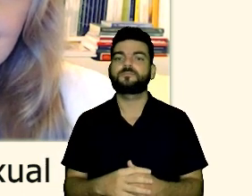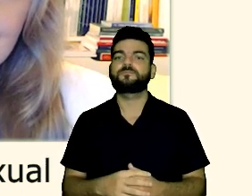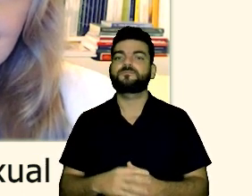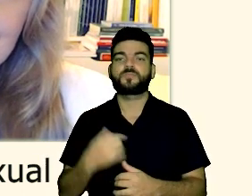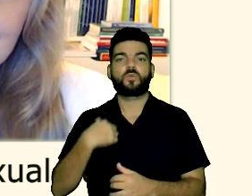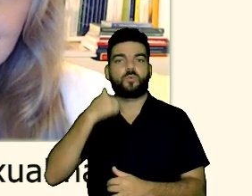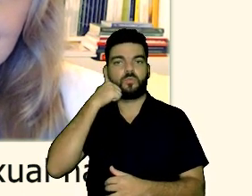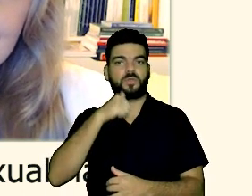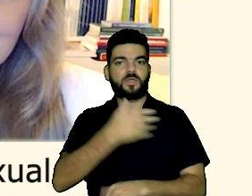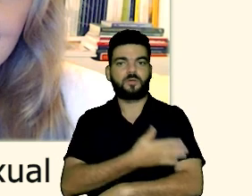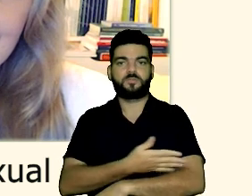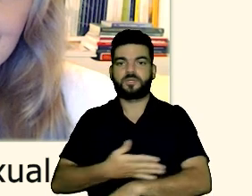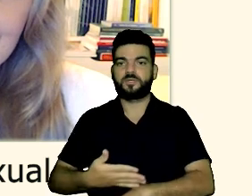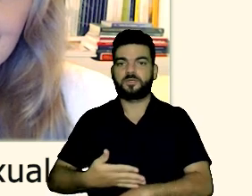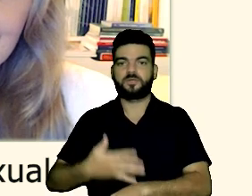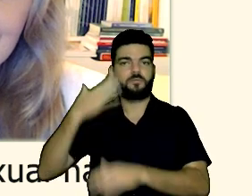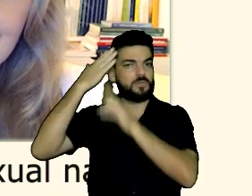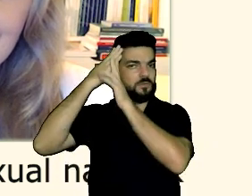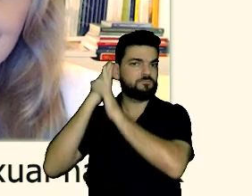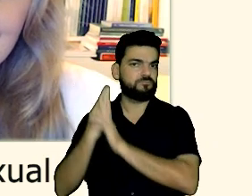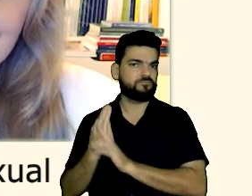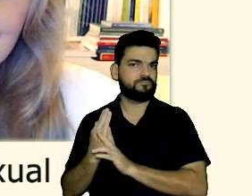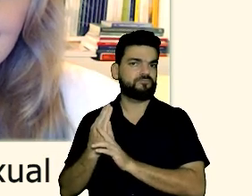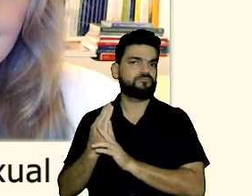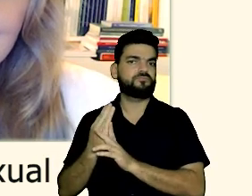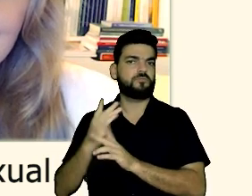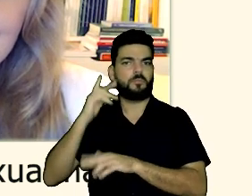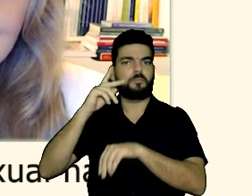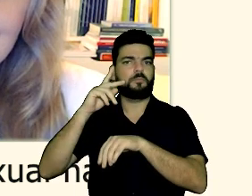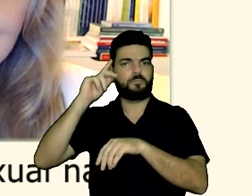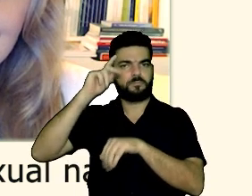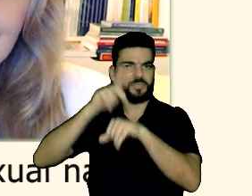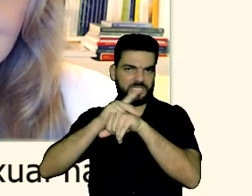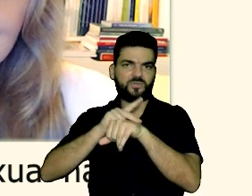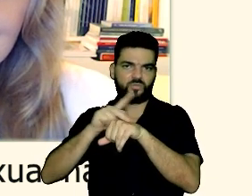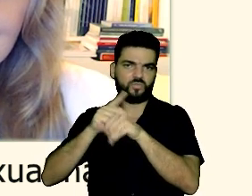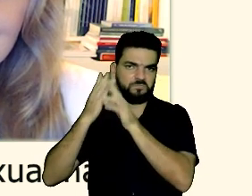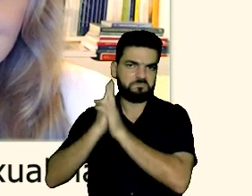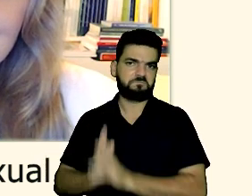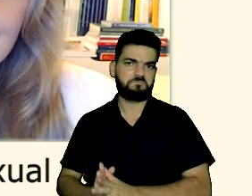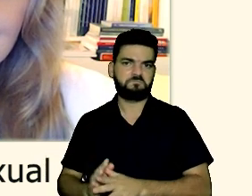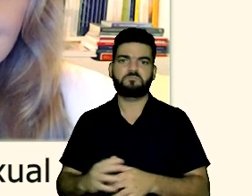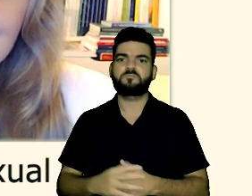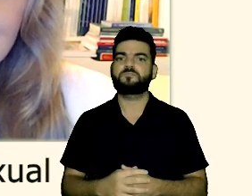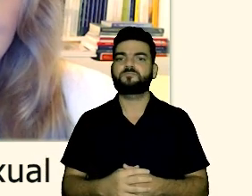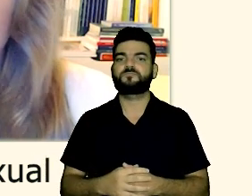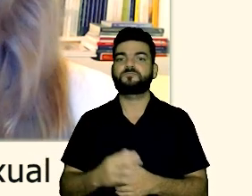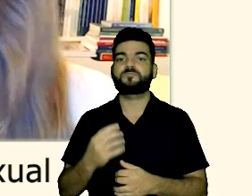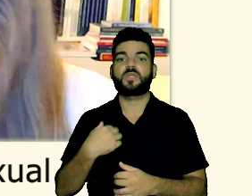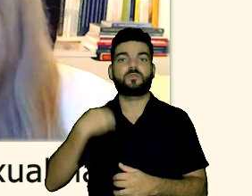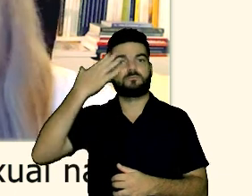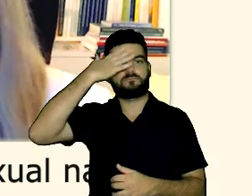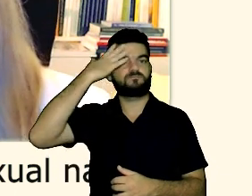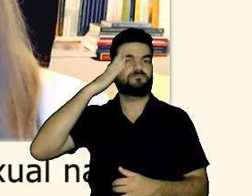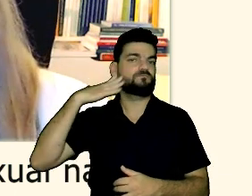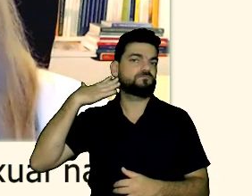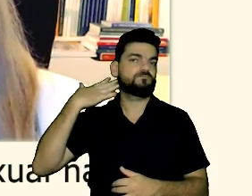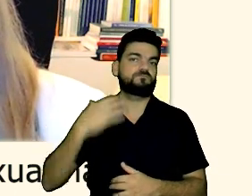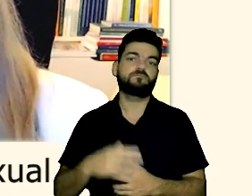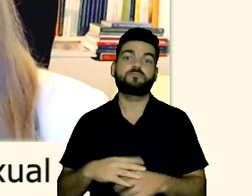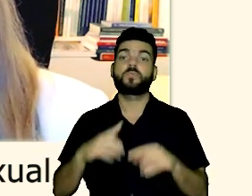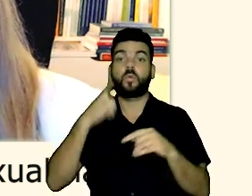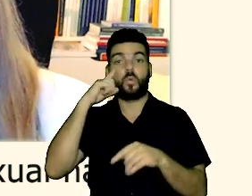lisos, compridos, eu tenho uma franja de lado, meus olhos também são castanhos, eu estou vestindo uma blusa